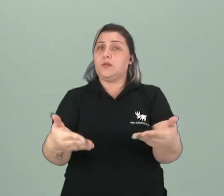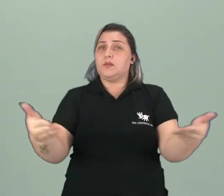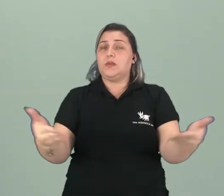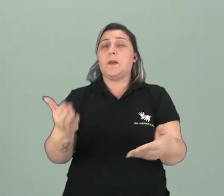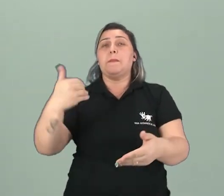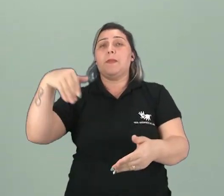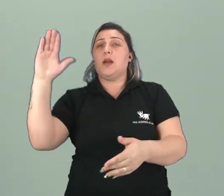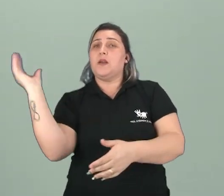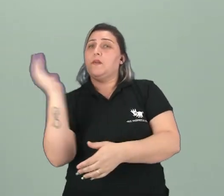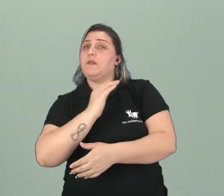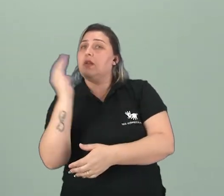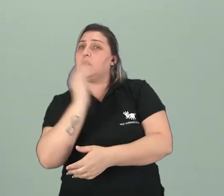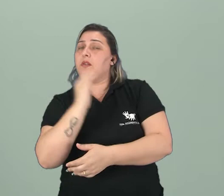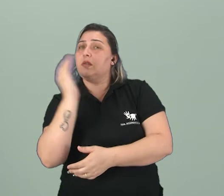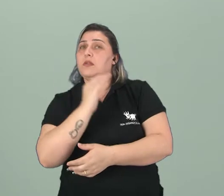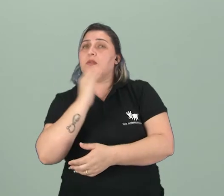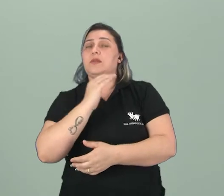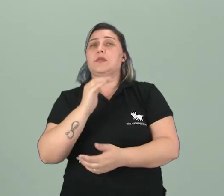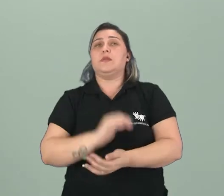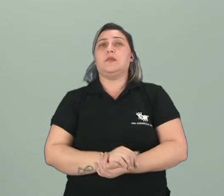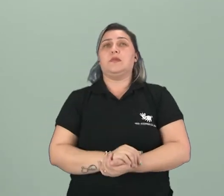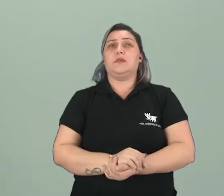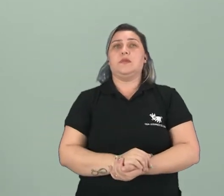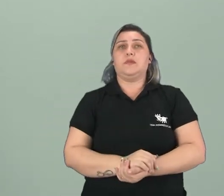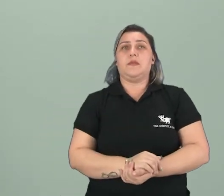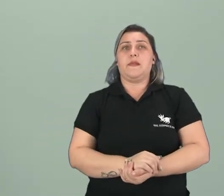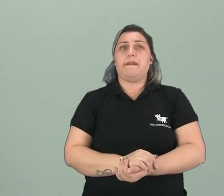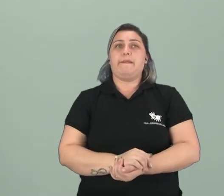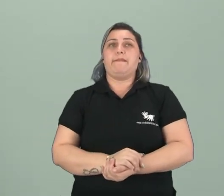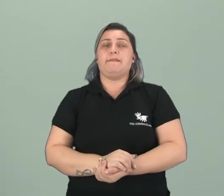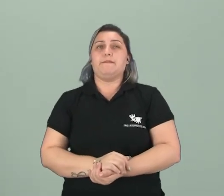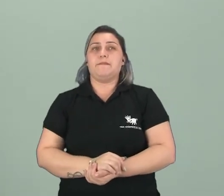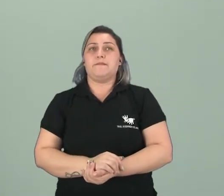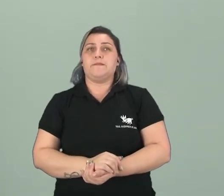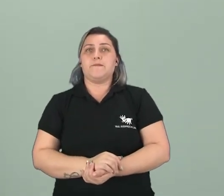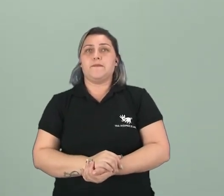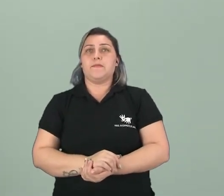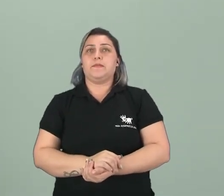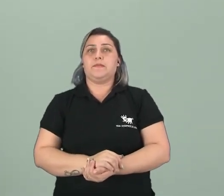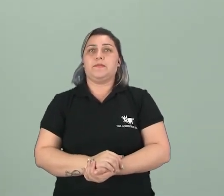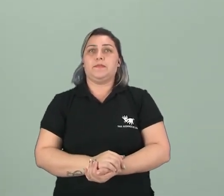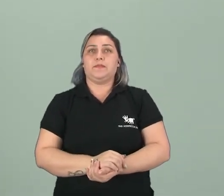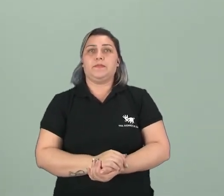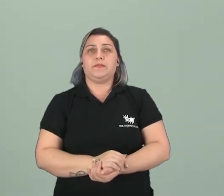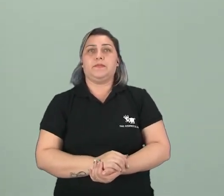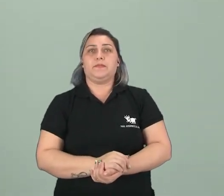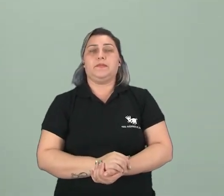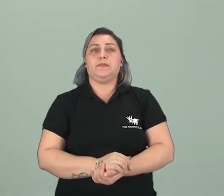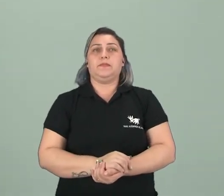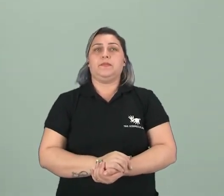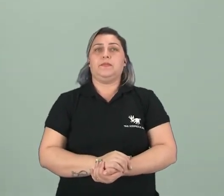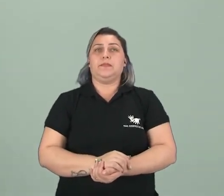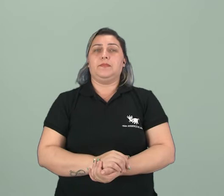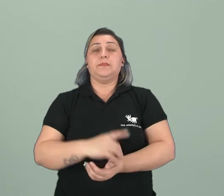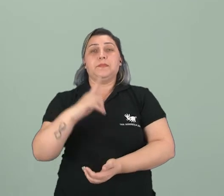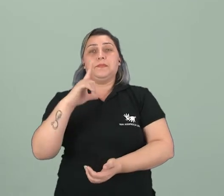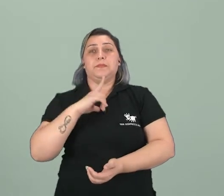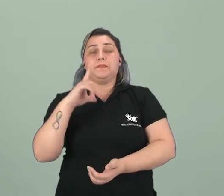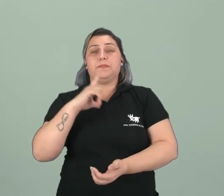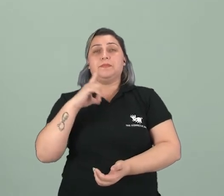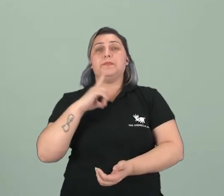é um dos maiores velocistas de todos os tempos, né? Ele é o maior velocista de todos os tempos. Então a gente tem